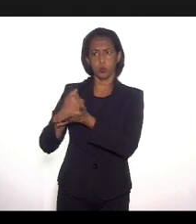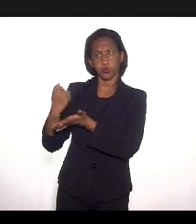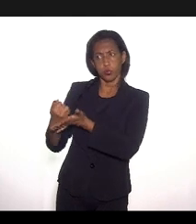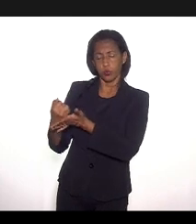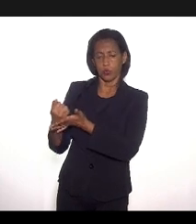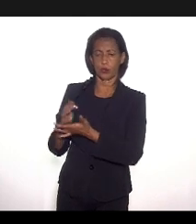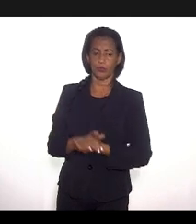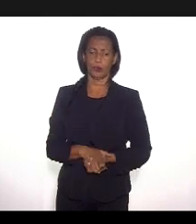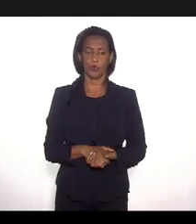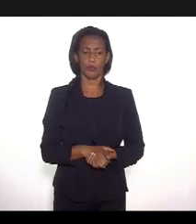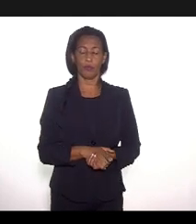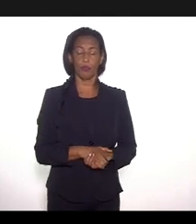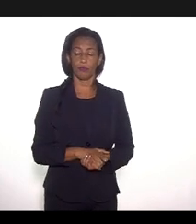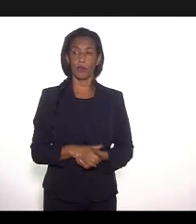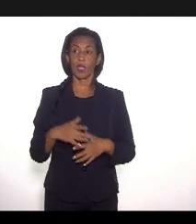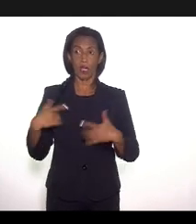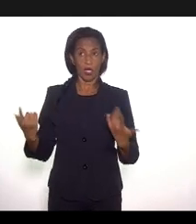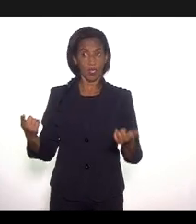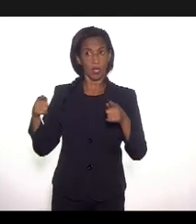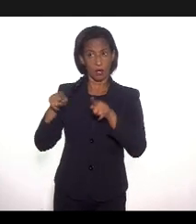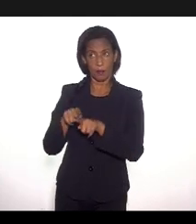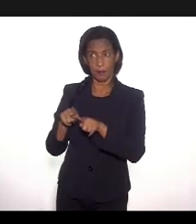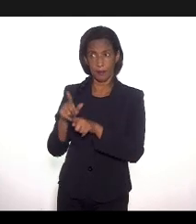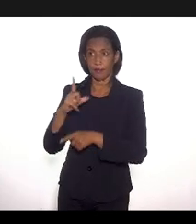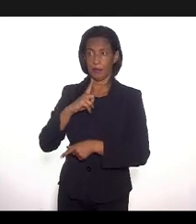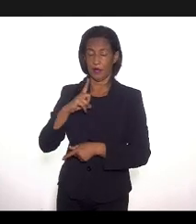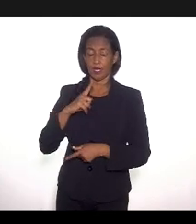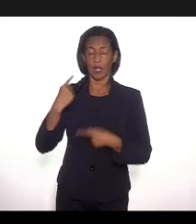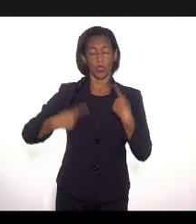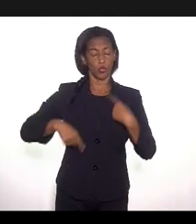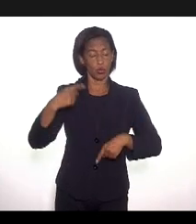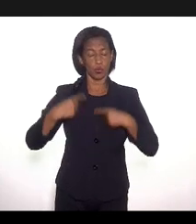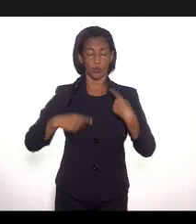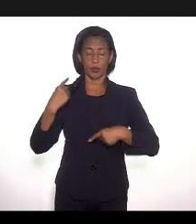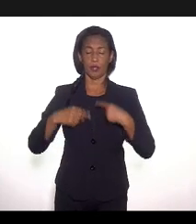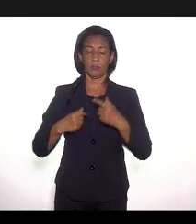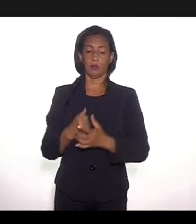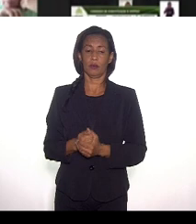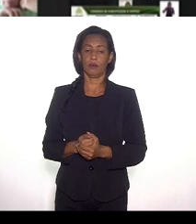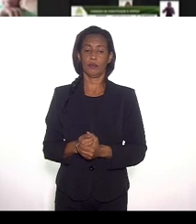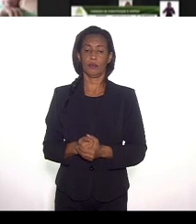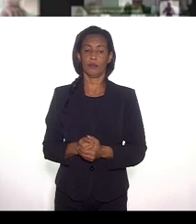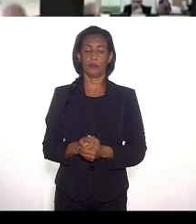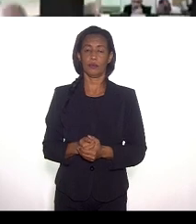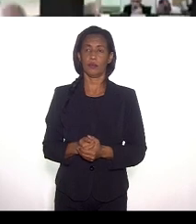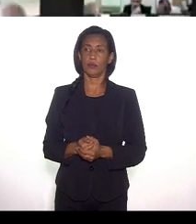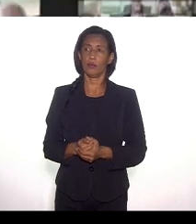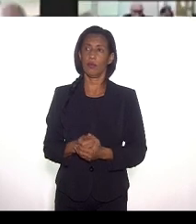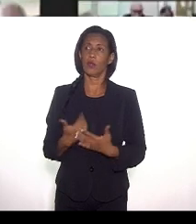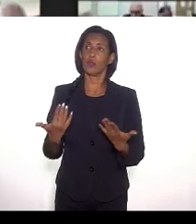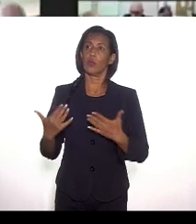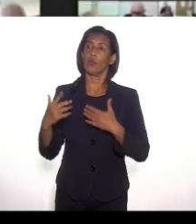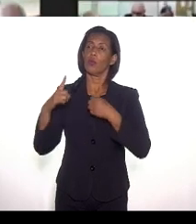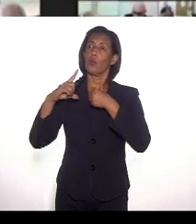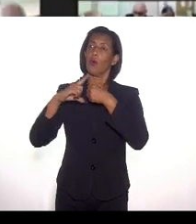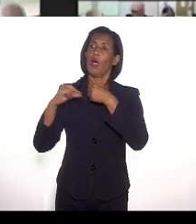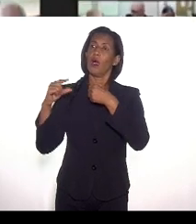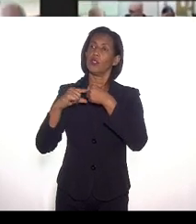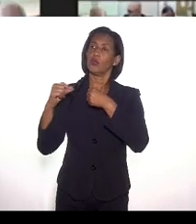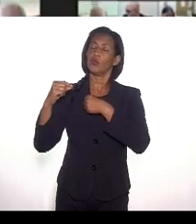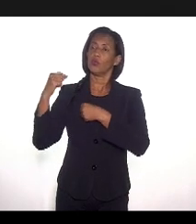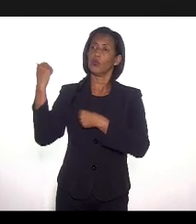ser. E ainda tem a discussão sobre o artigo